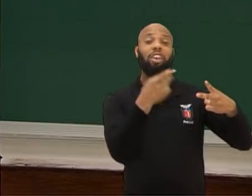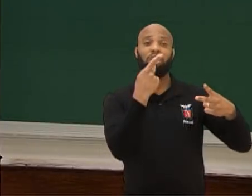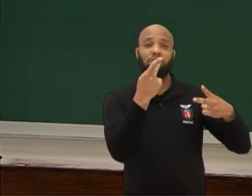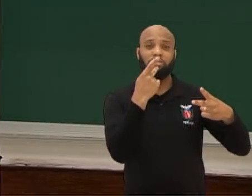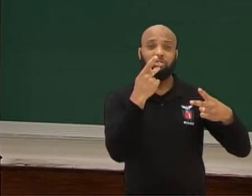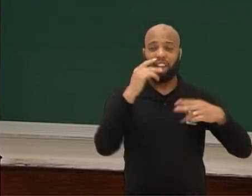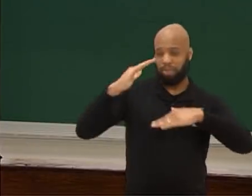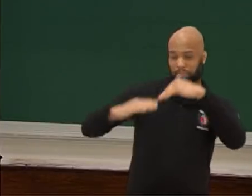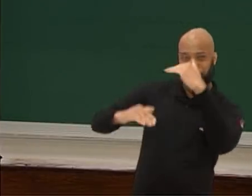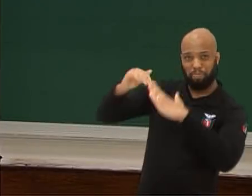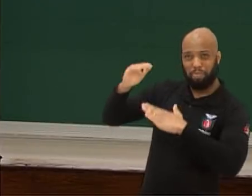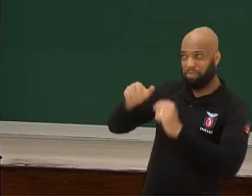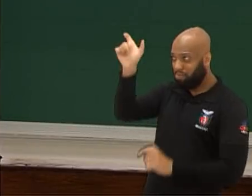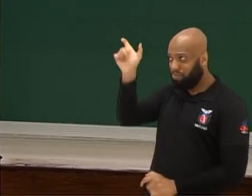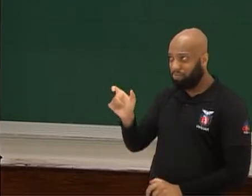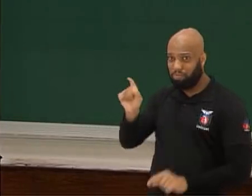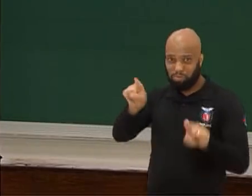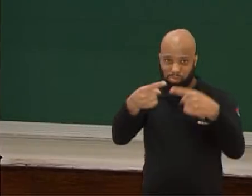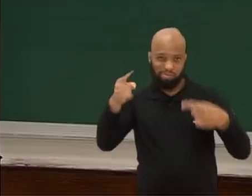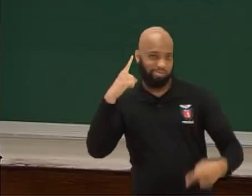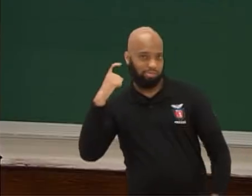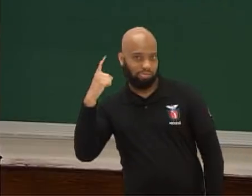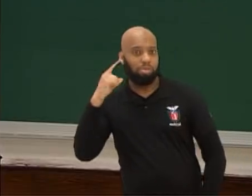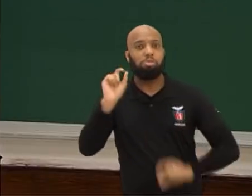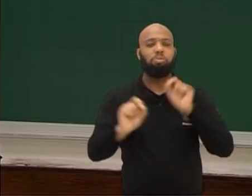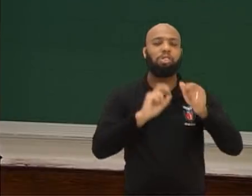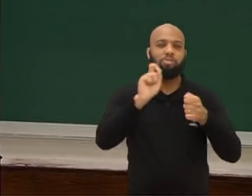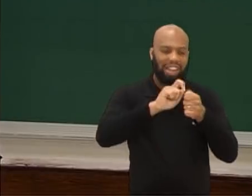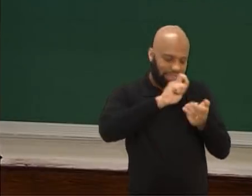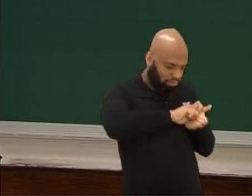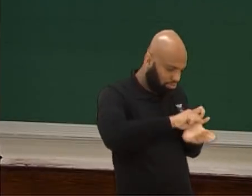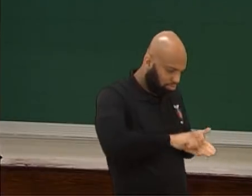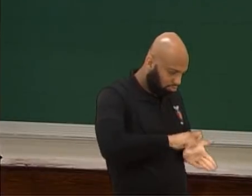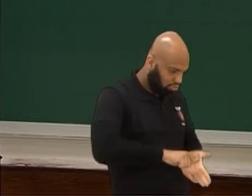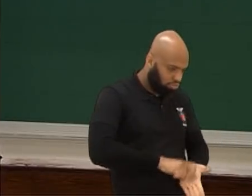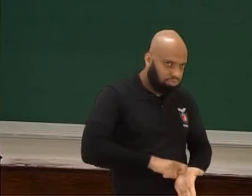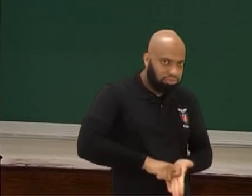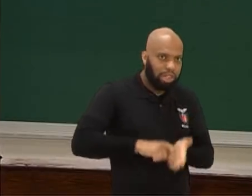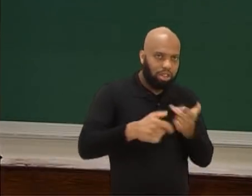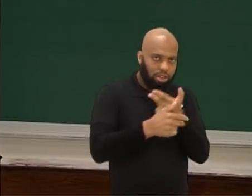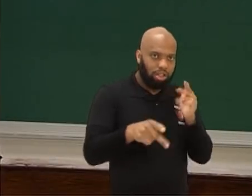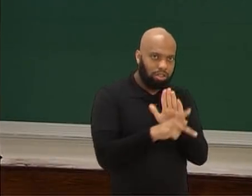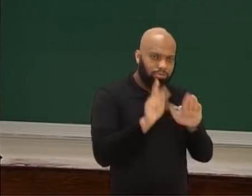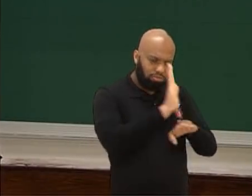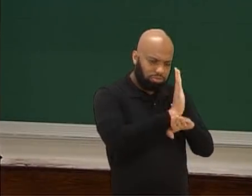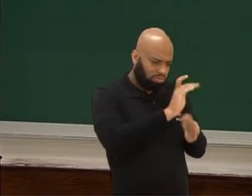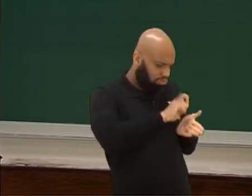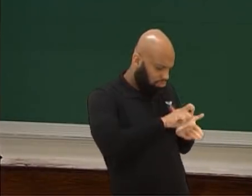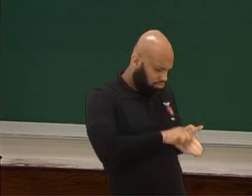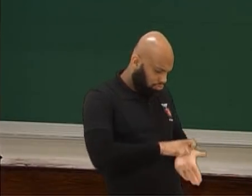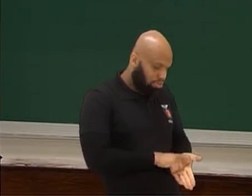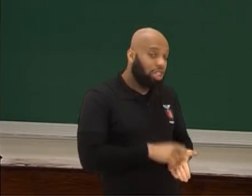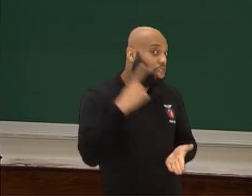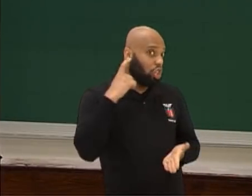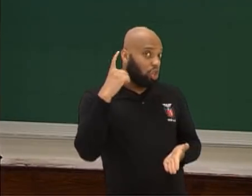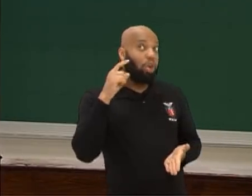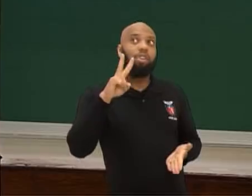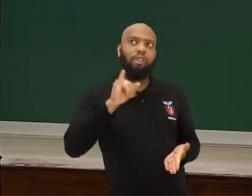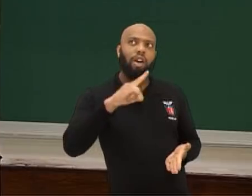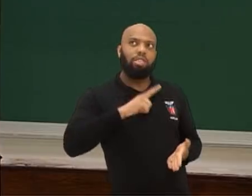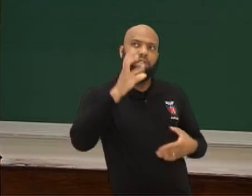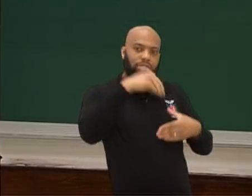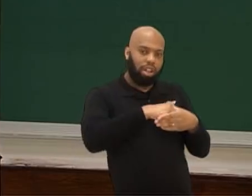a função do sonoplasta é registrar no roteiro de um filme, por escrito, os sons que